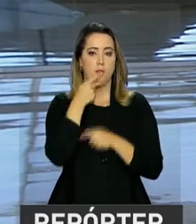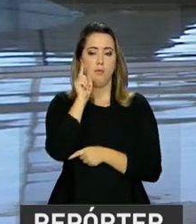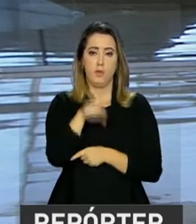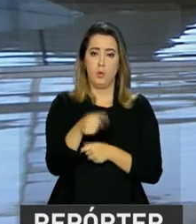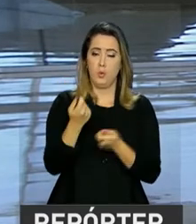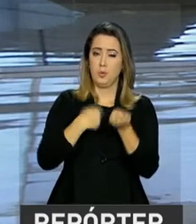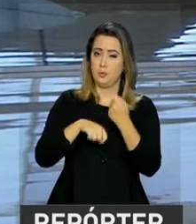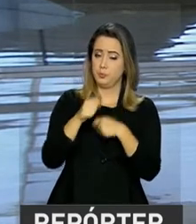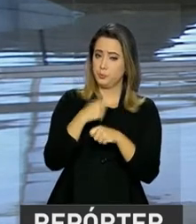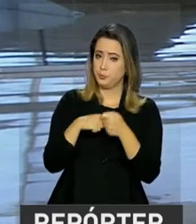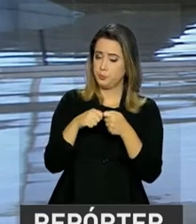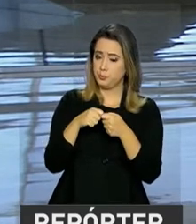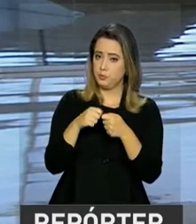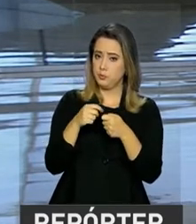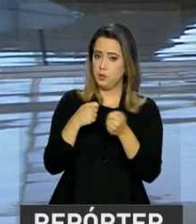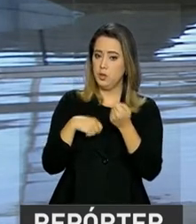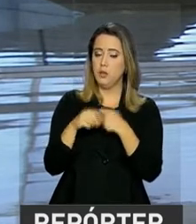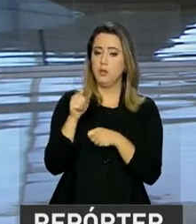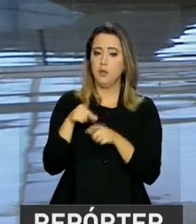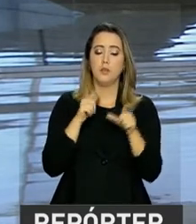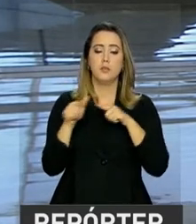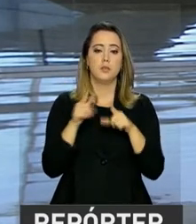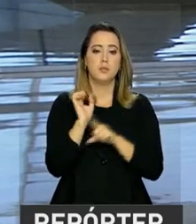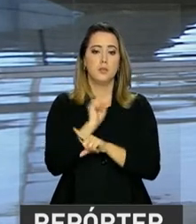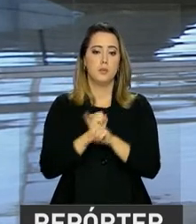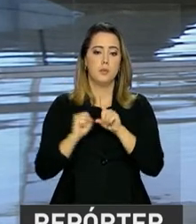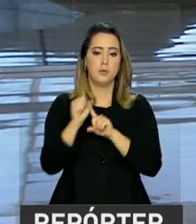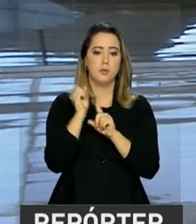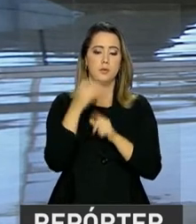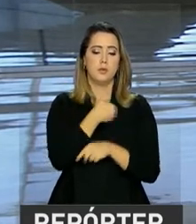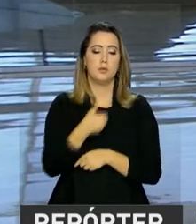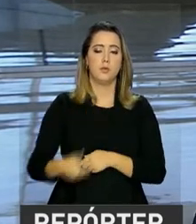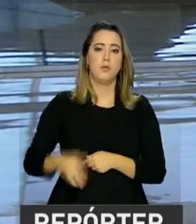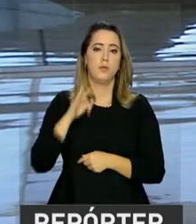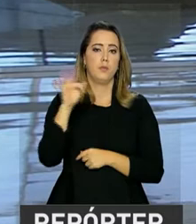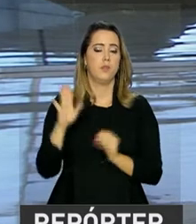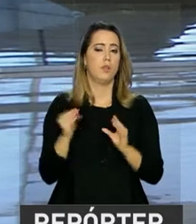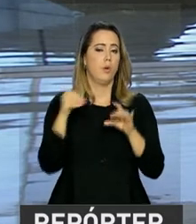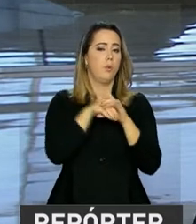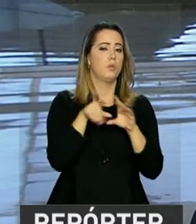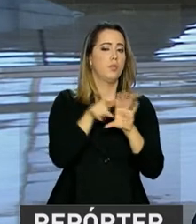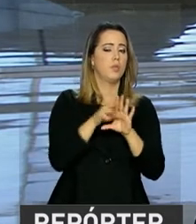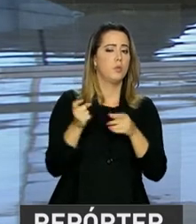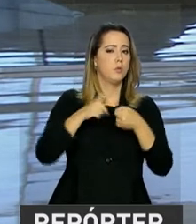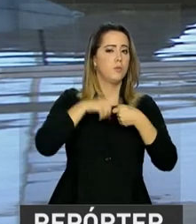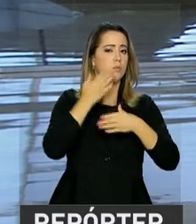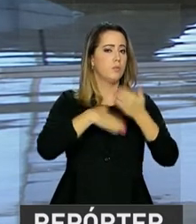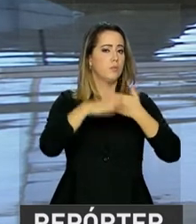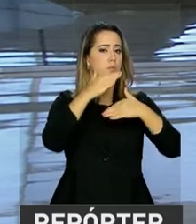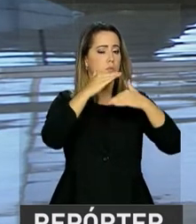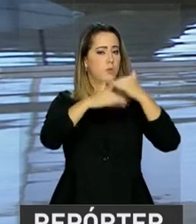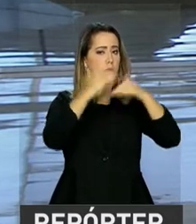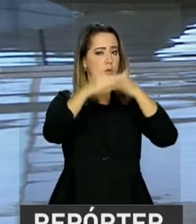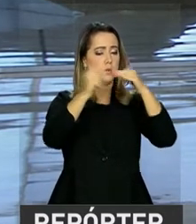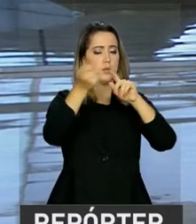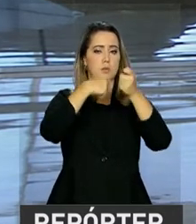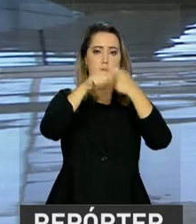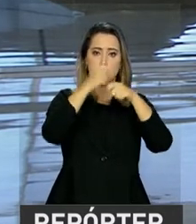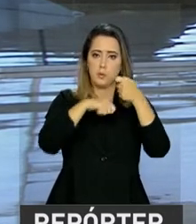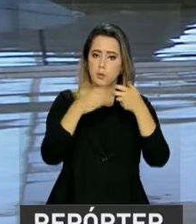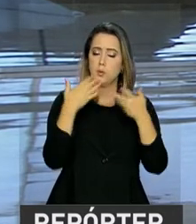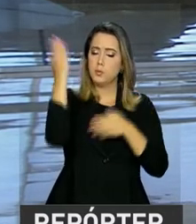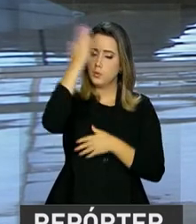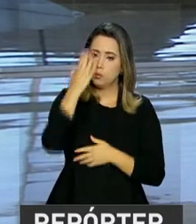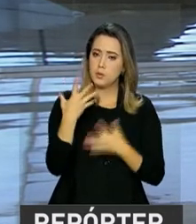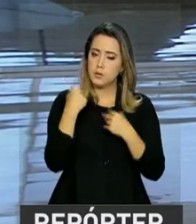cartão Reforma é uma clara ação social do governo federal que se insere no processo de recuperação da economia brasileira.